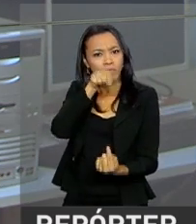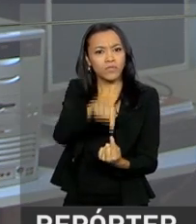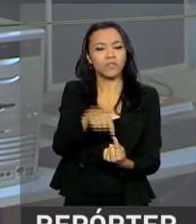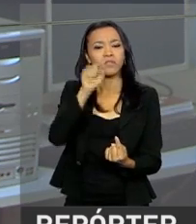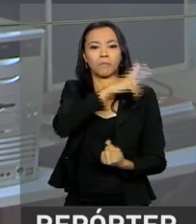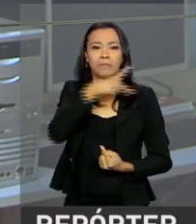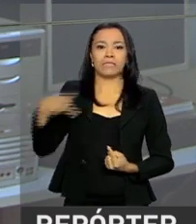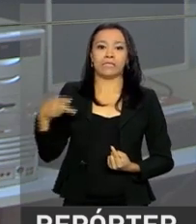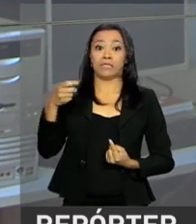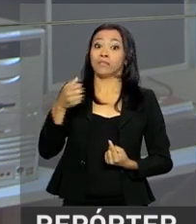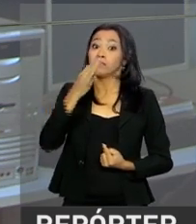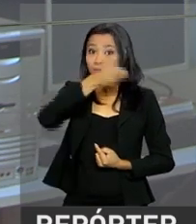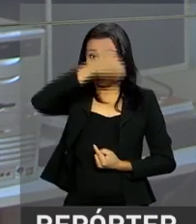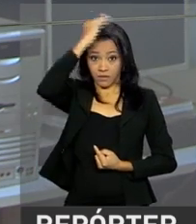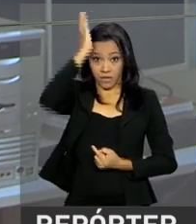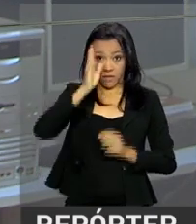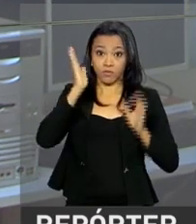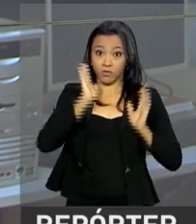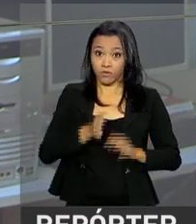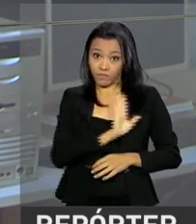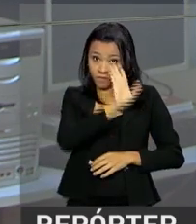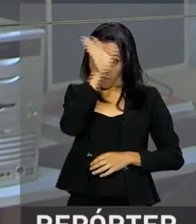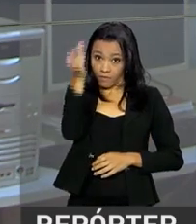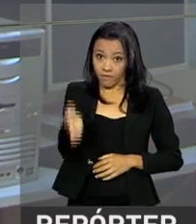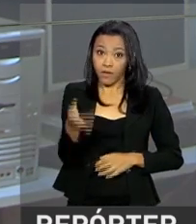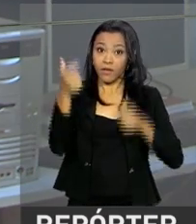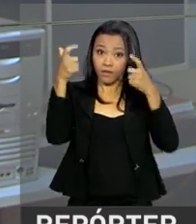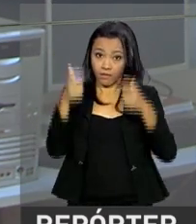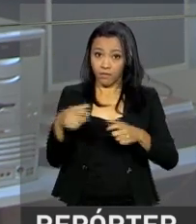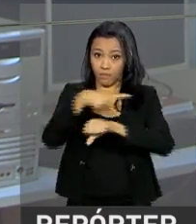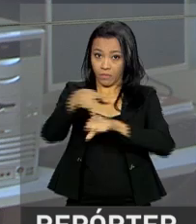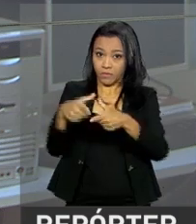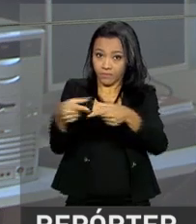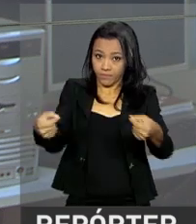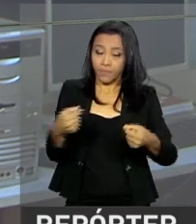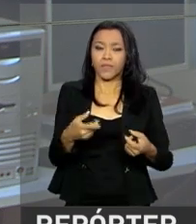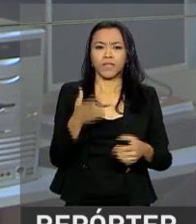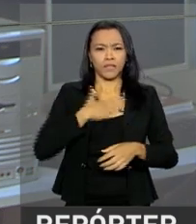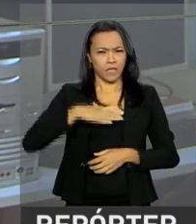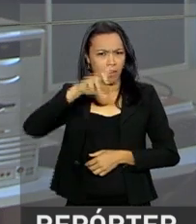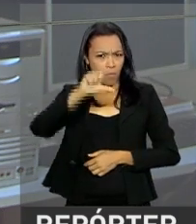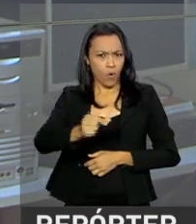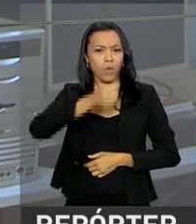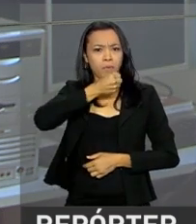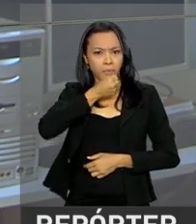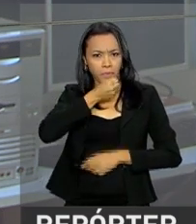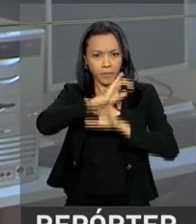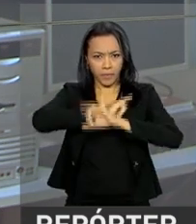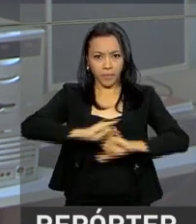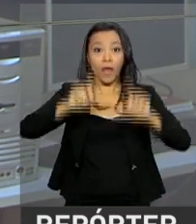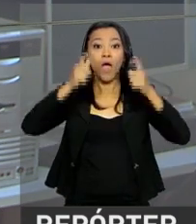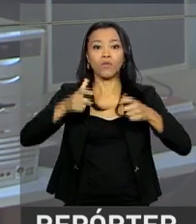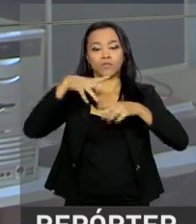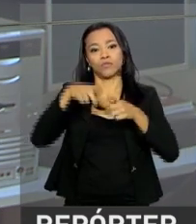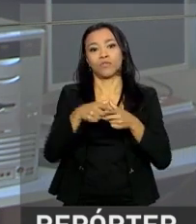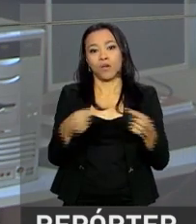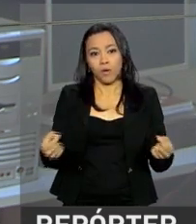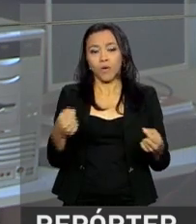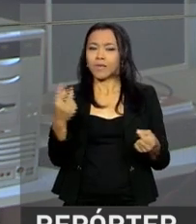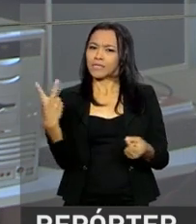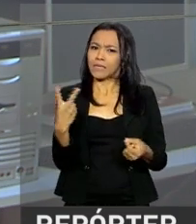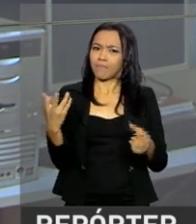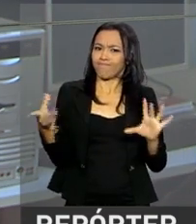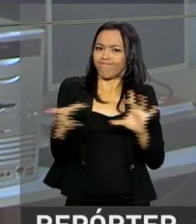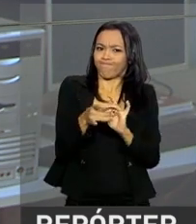presidente Michel Temer ao país asiático agora a pouco Michel Temer conversou com a imprensa lá no Japão sobre essa parceria entre os dois